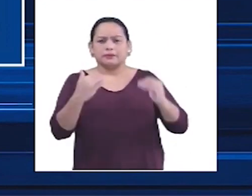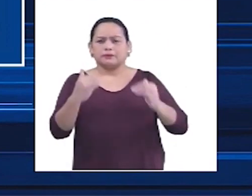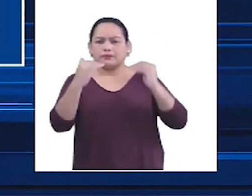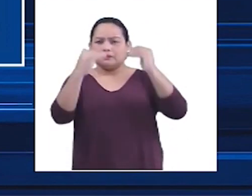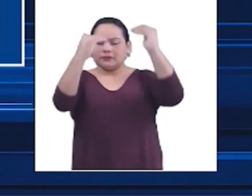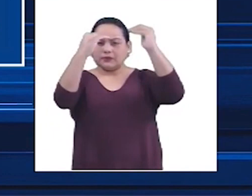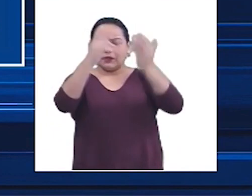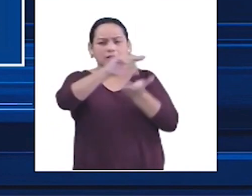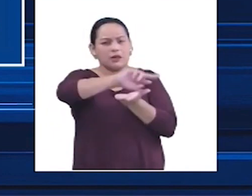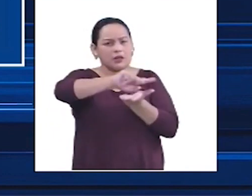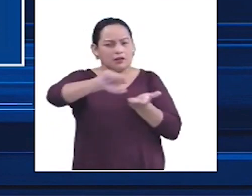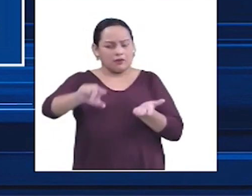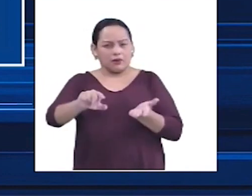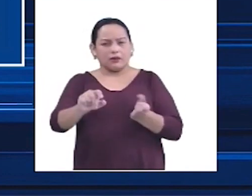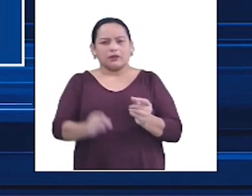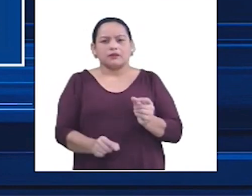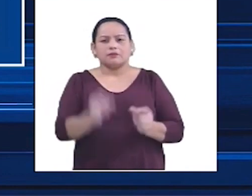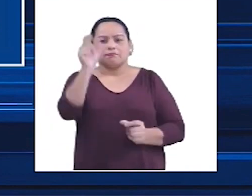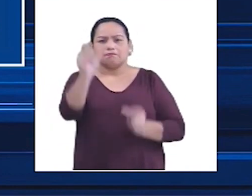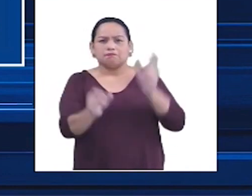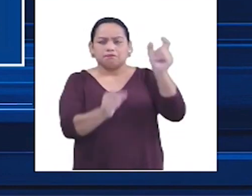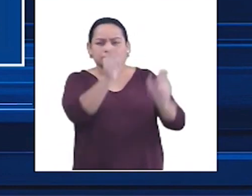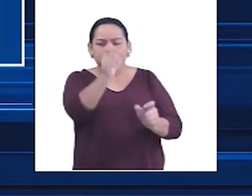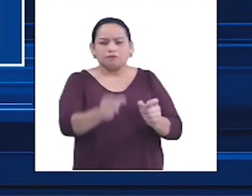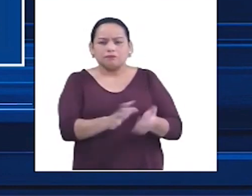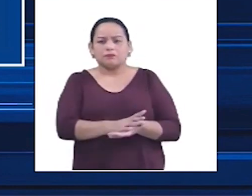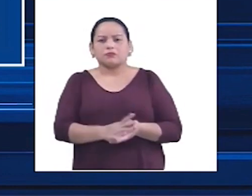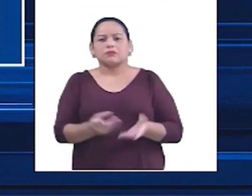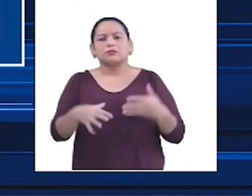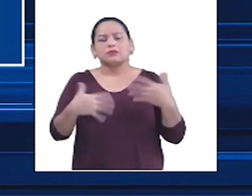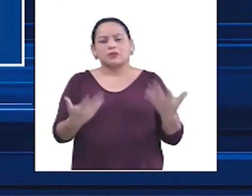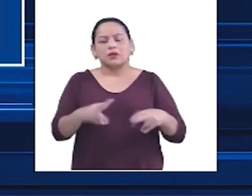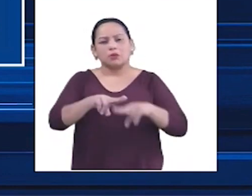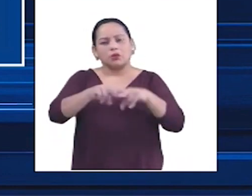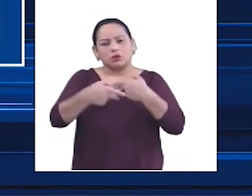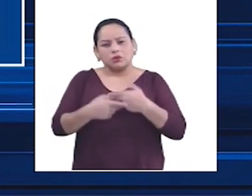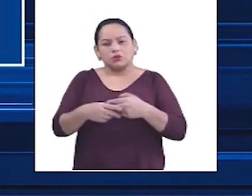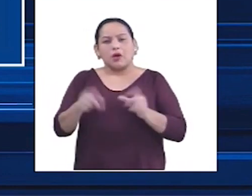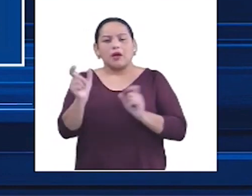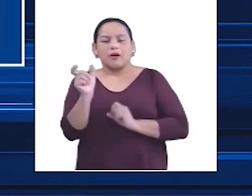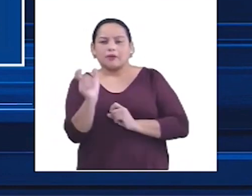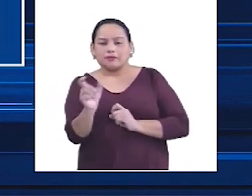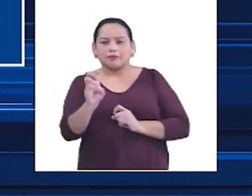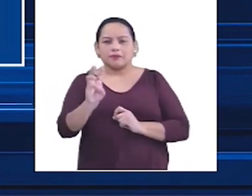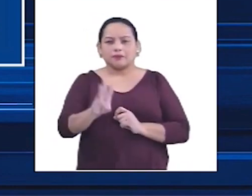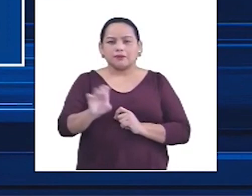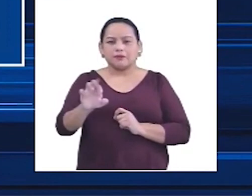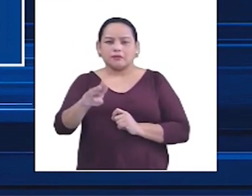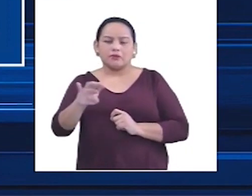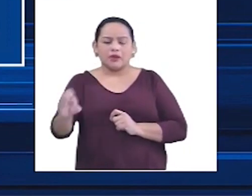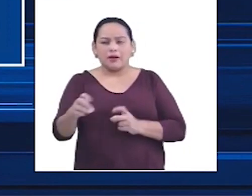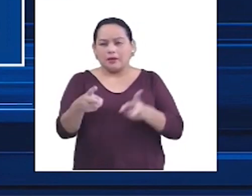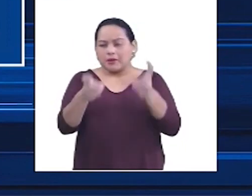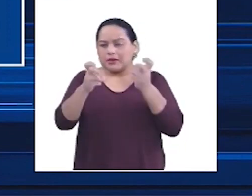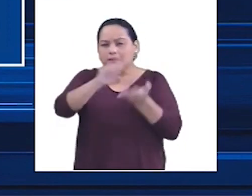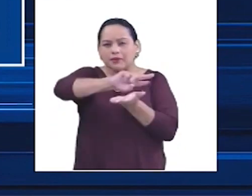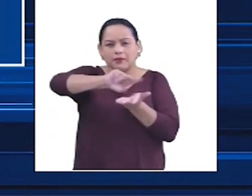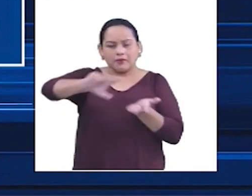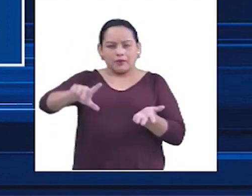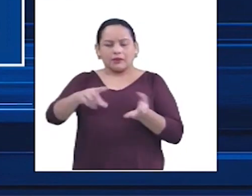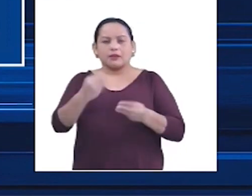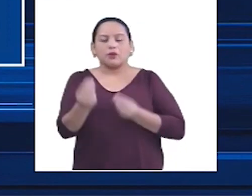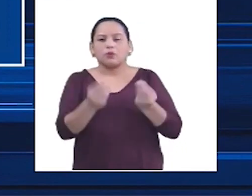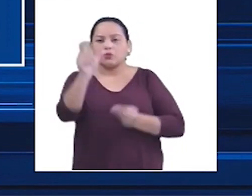várias espécies também endêmicas e, portanto, o were. Ok? Repare que é plural. O sujeito ali, então,